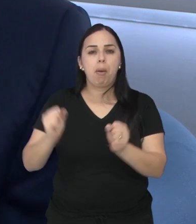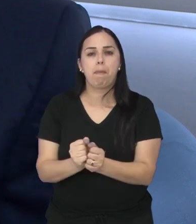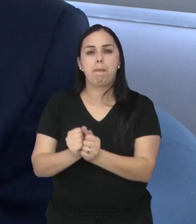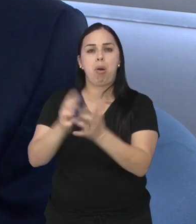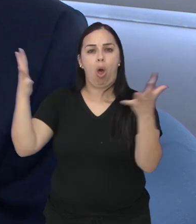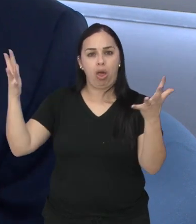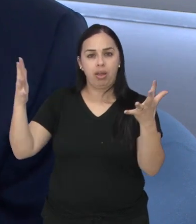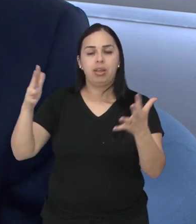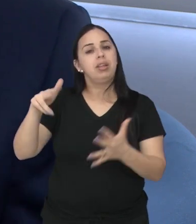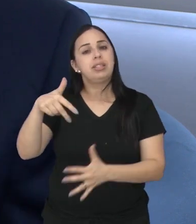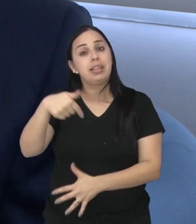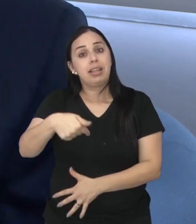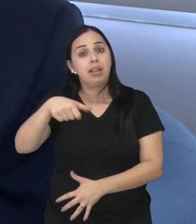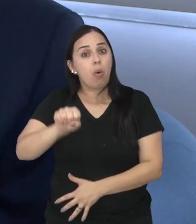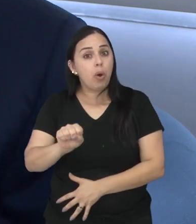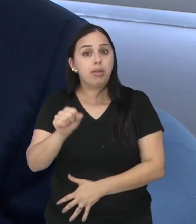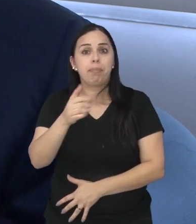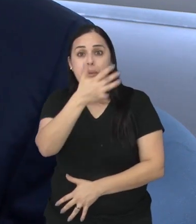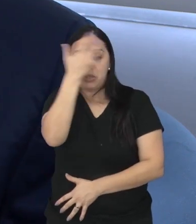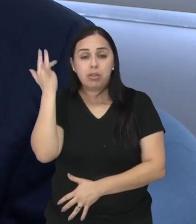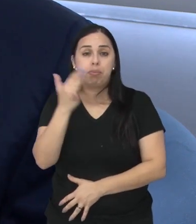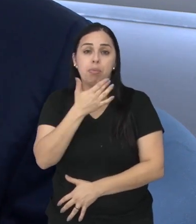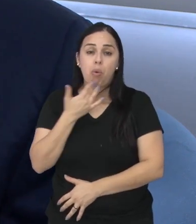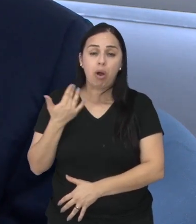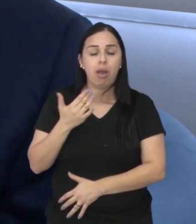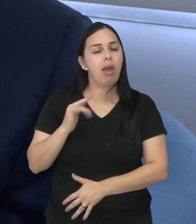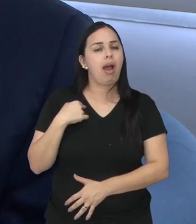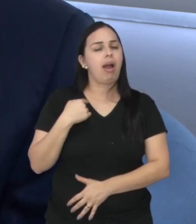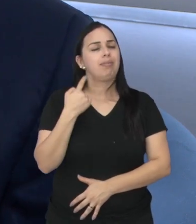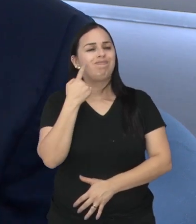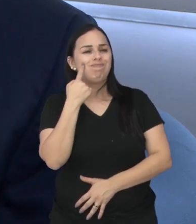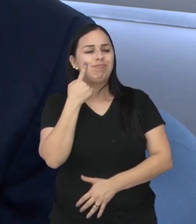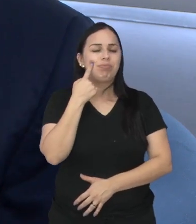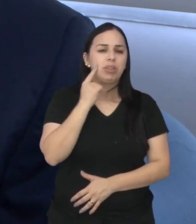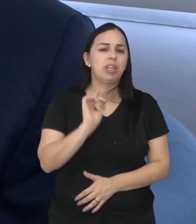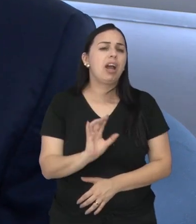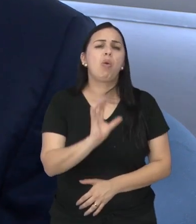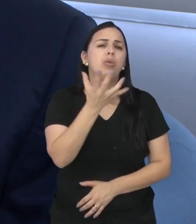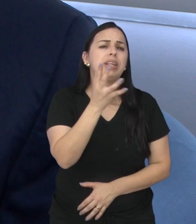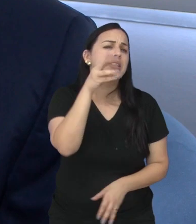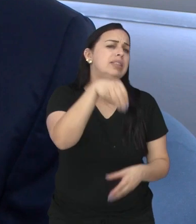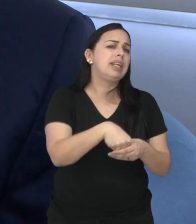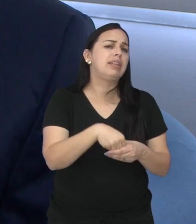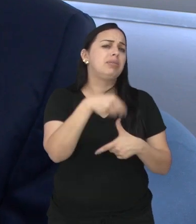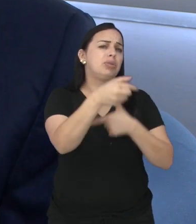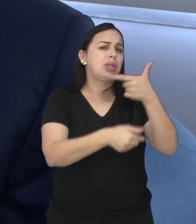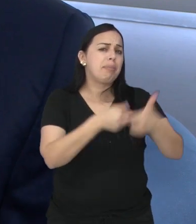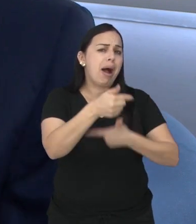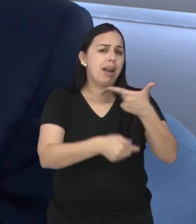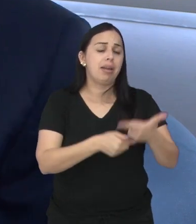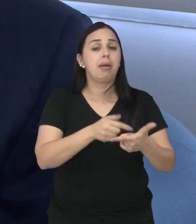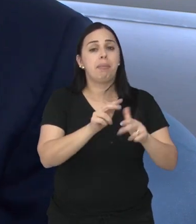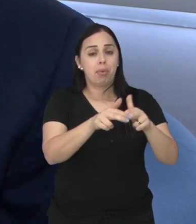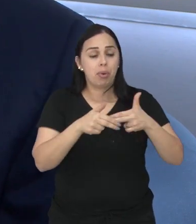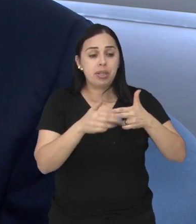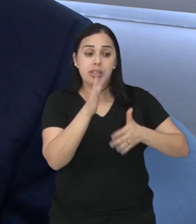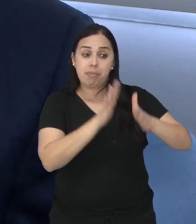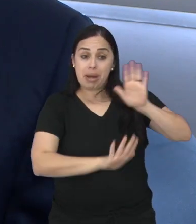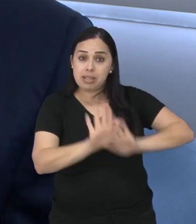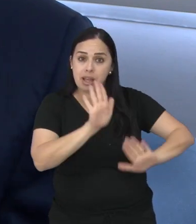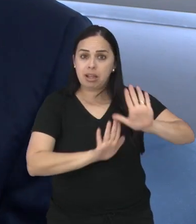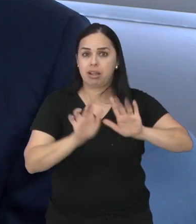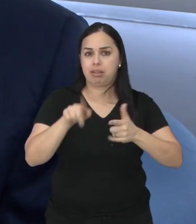análise global de o que está acontecendo nas empresas. Então é muito importante hoje as empresas tomarem